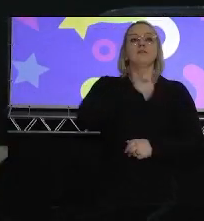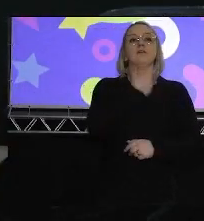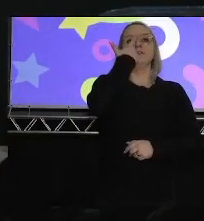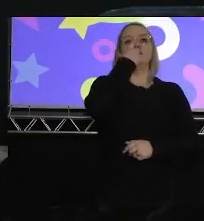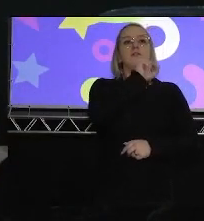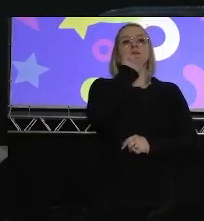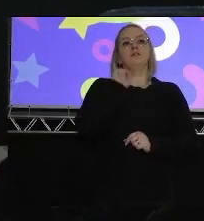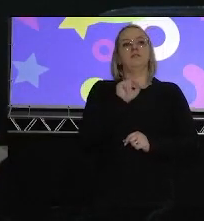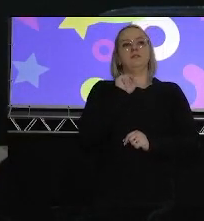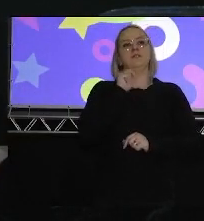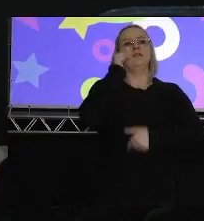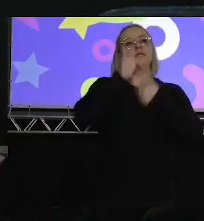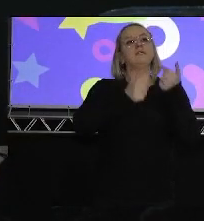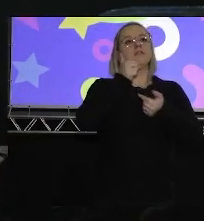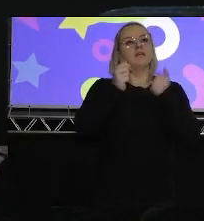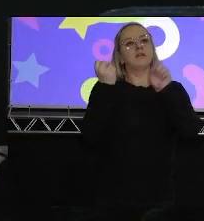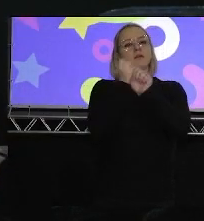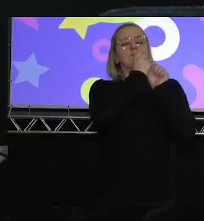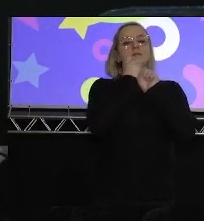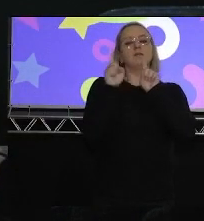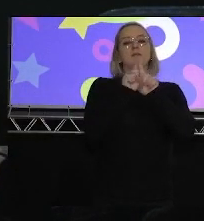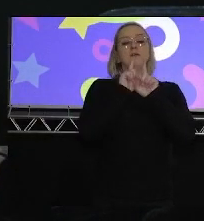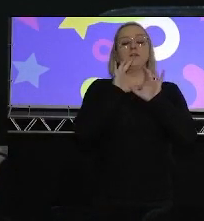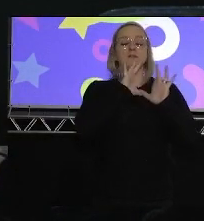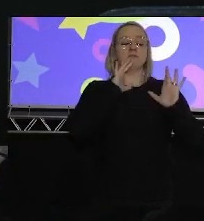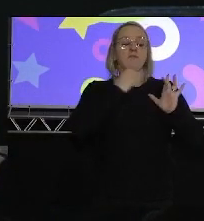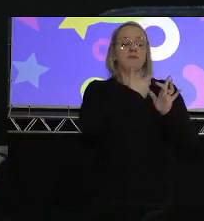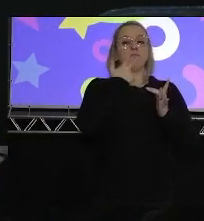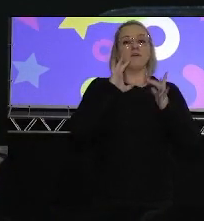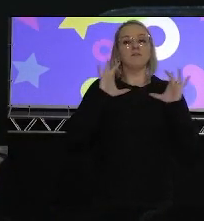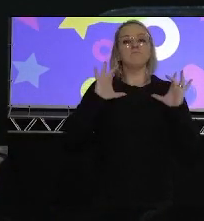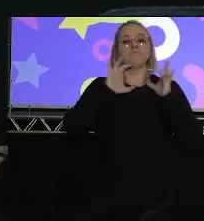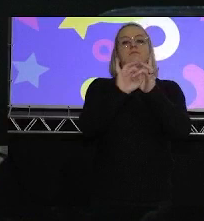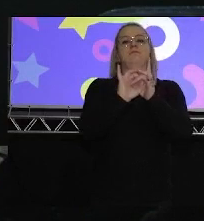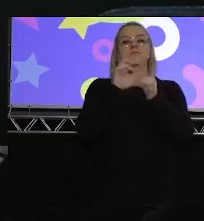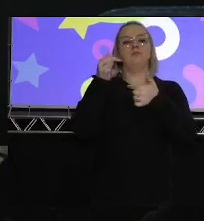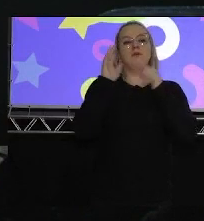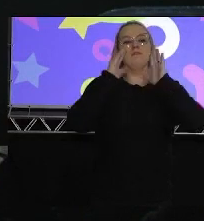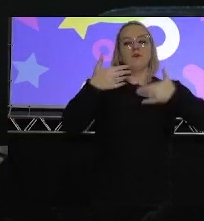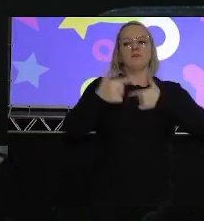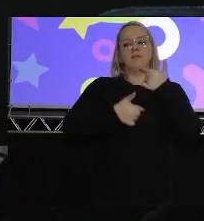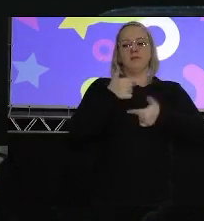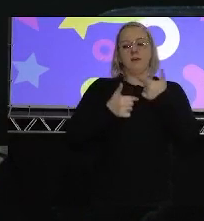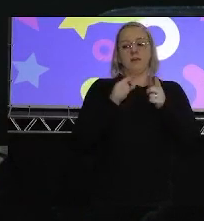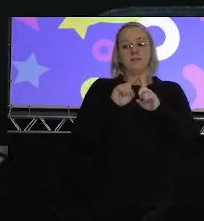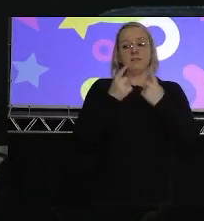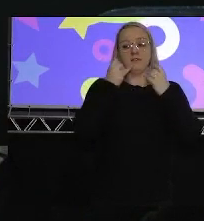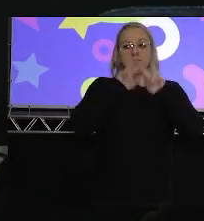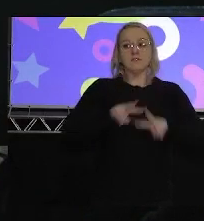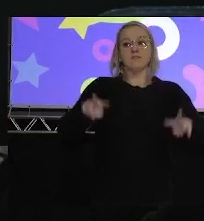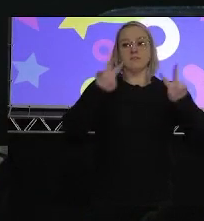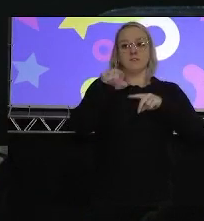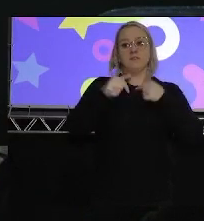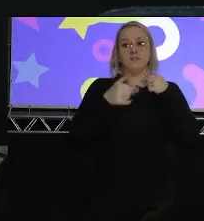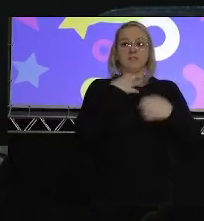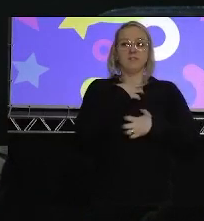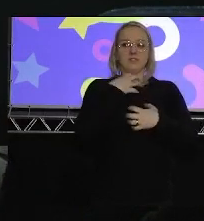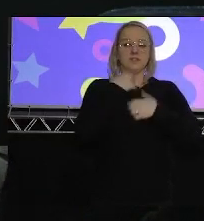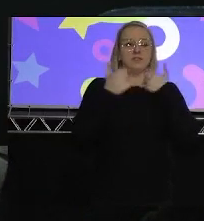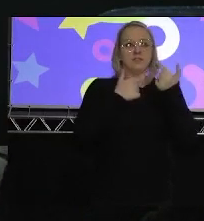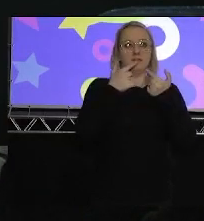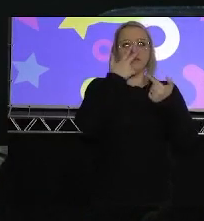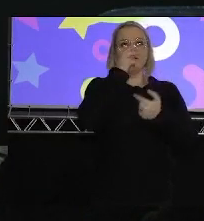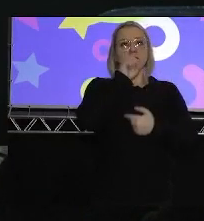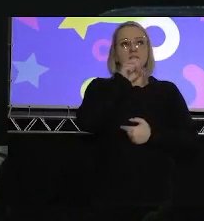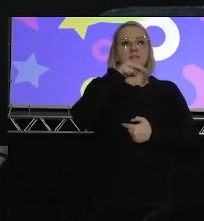de trabalhar e construir o que a gente chama de alianças para o trabalho. Se for olhar para isso, a melhor forma de você estabelecer